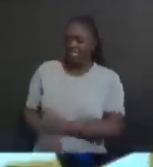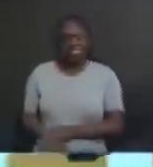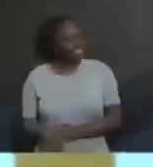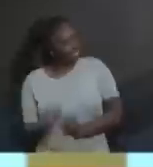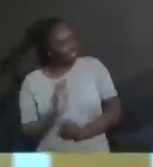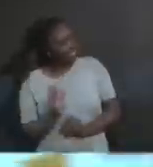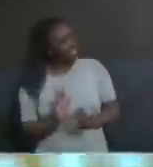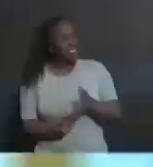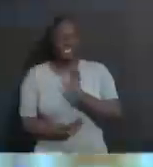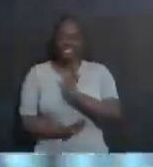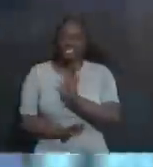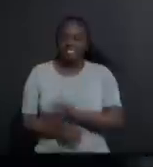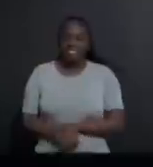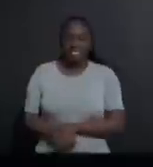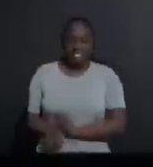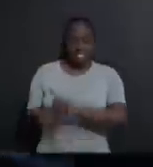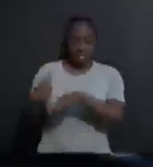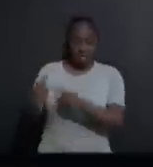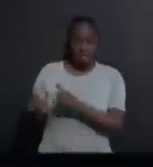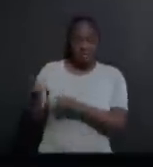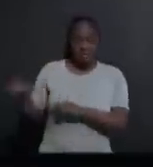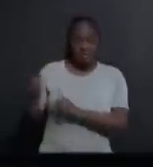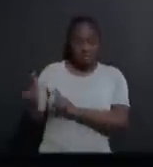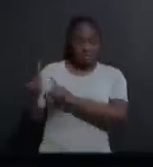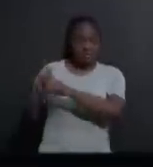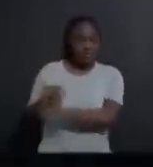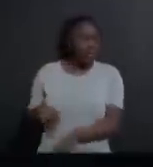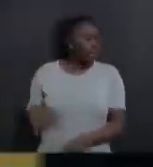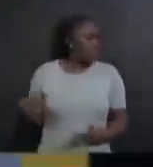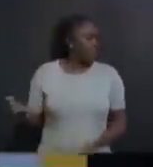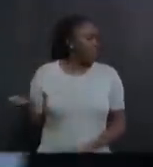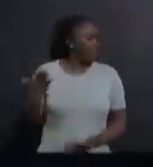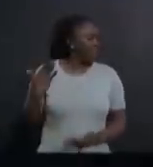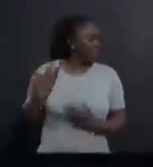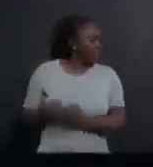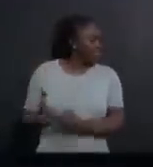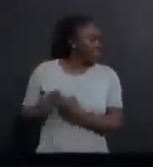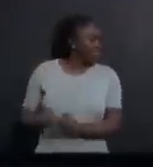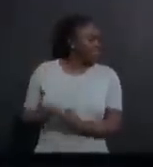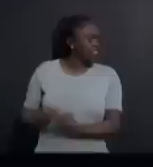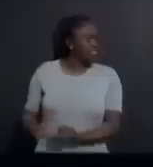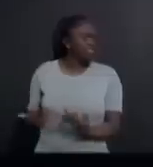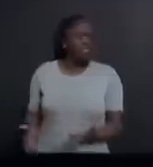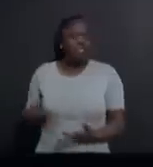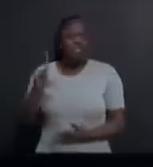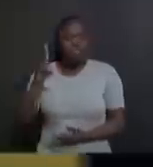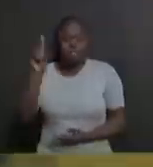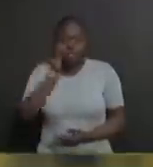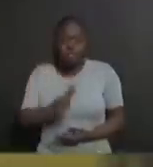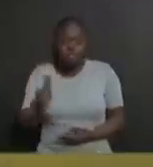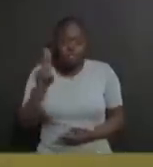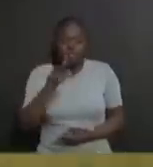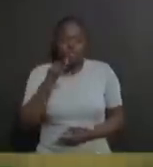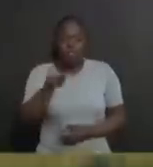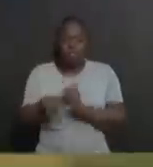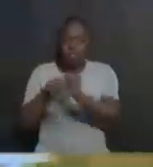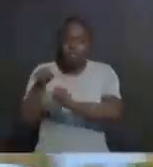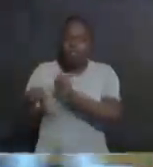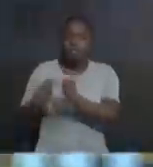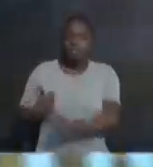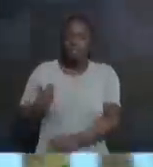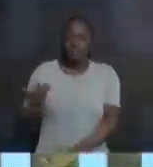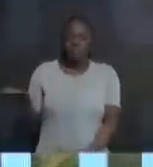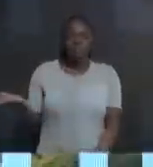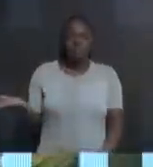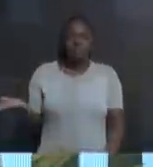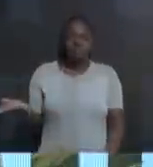A noite sai de perto. Ah, essa pessoa, ai, eu não tolero. Por que você não deixa Deus te usar para mudar a história dela?